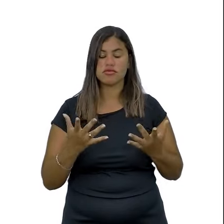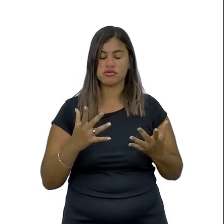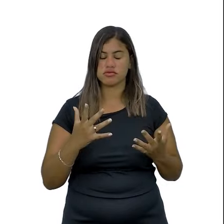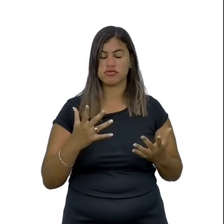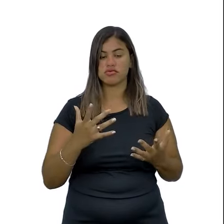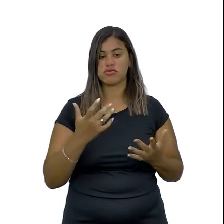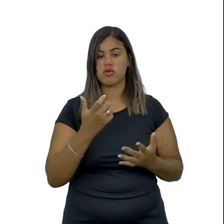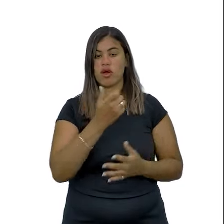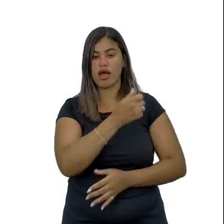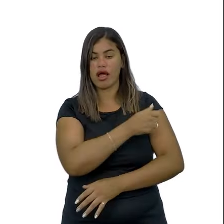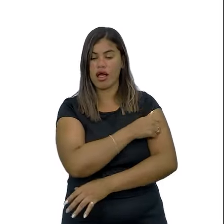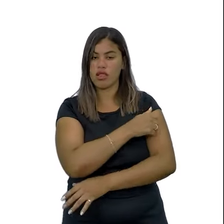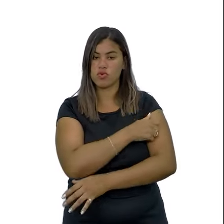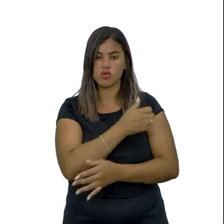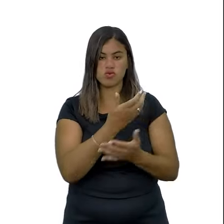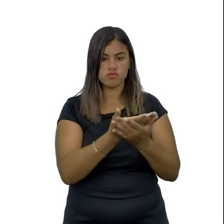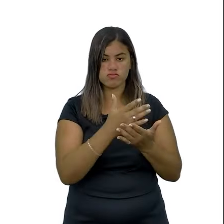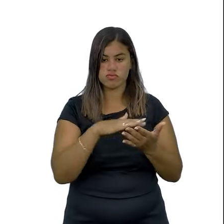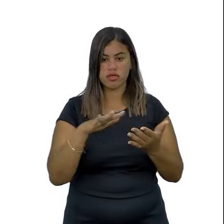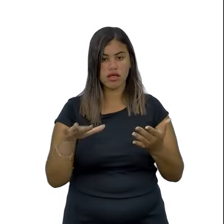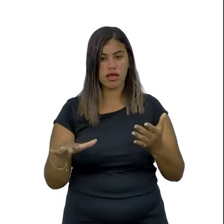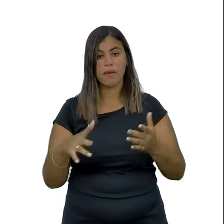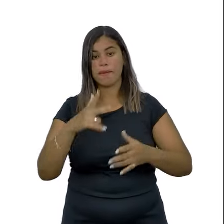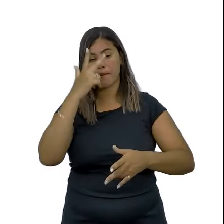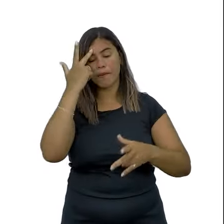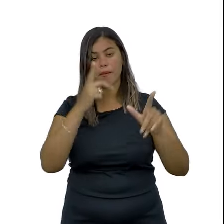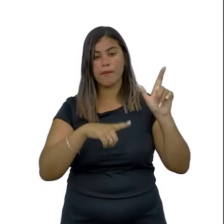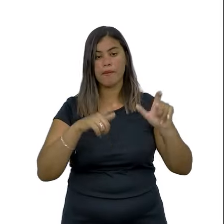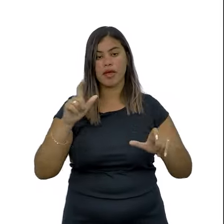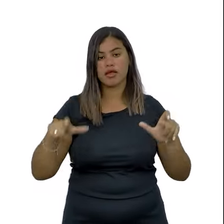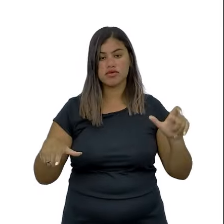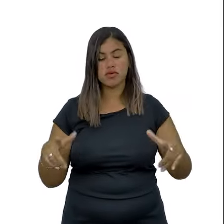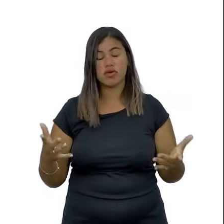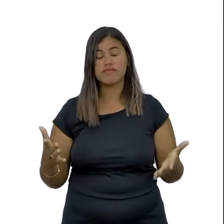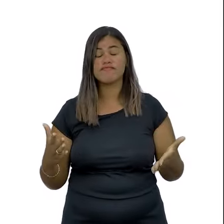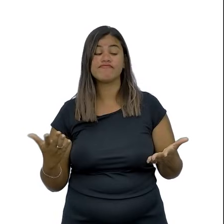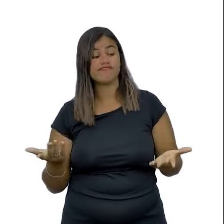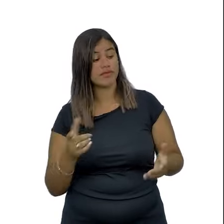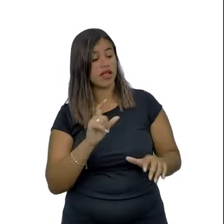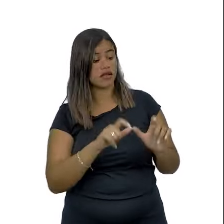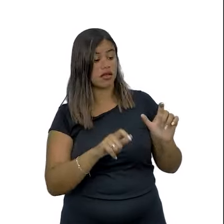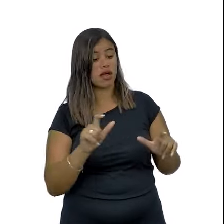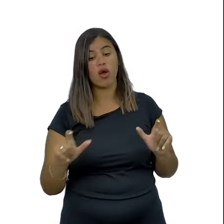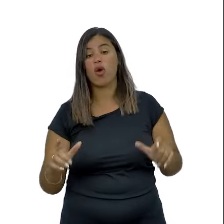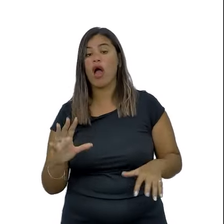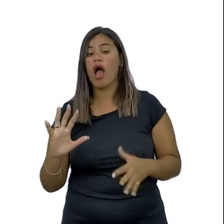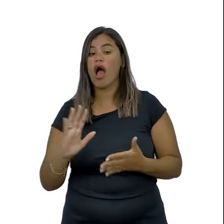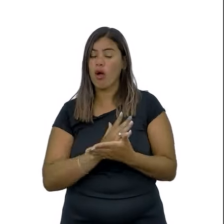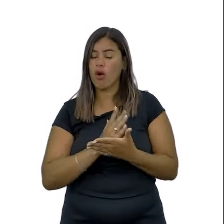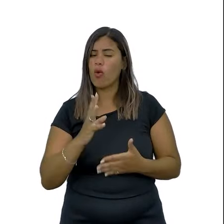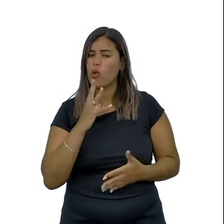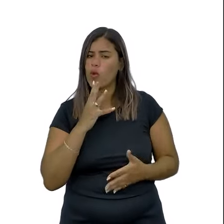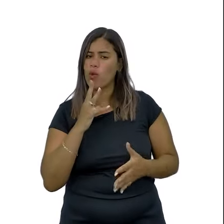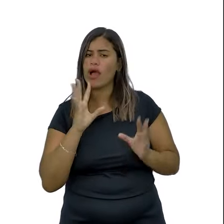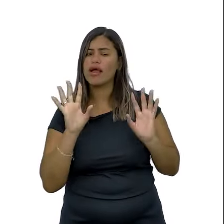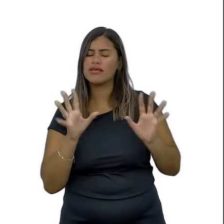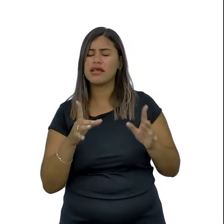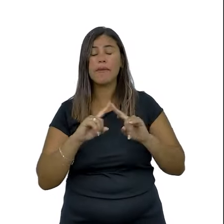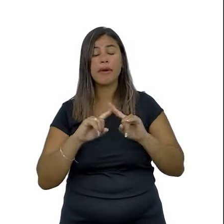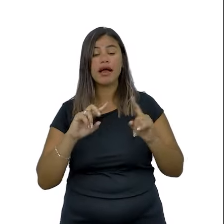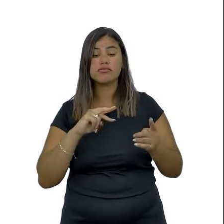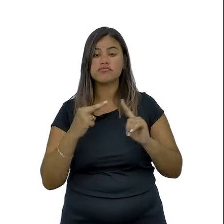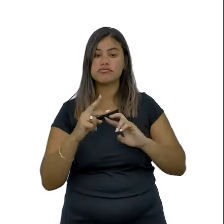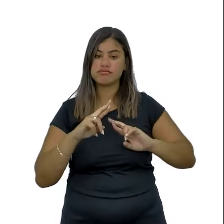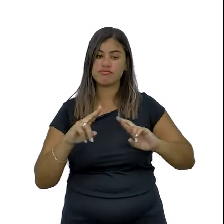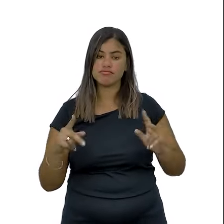Então, mesmo que a gente conheça, né, mesmo que sejamos experientes, é preciso ter um olhar diferente para